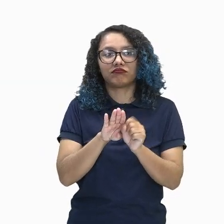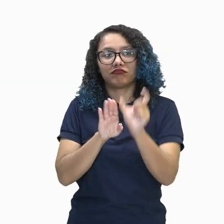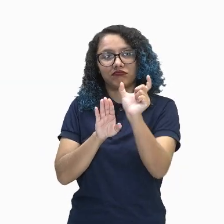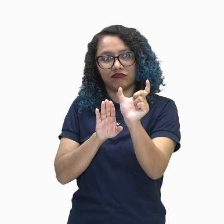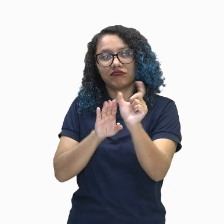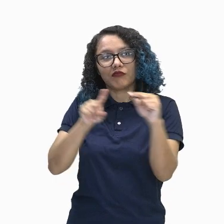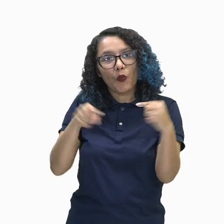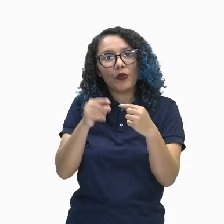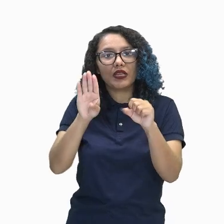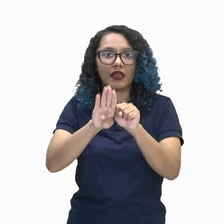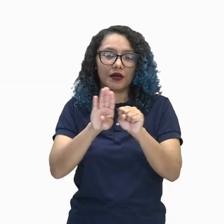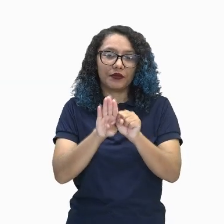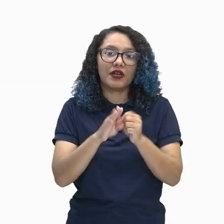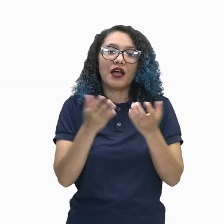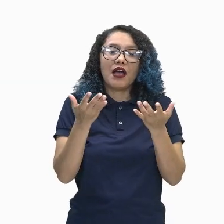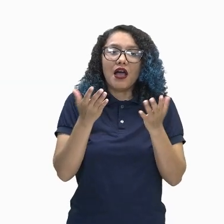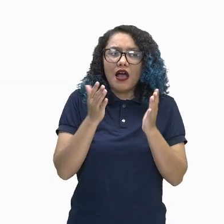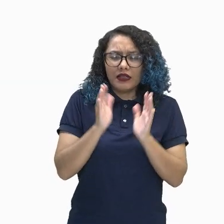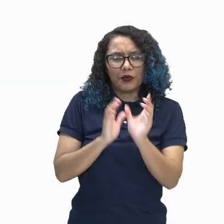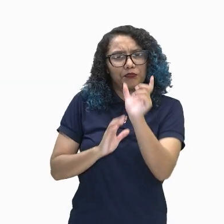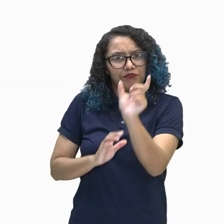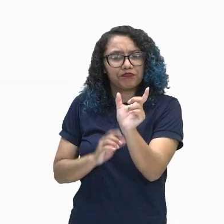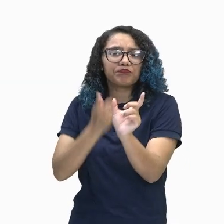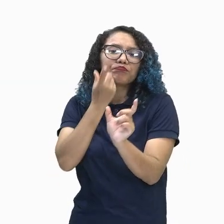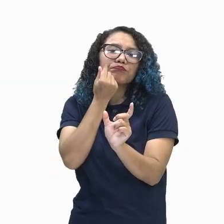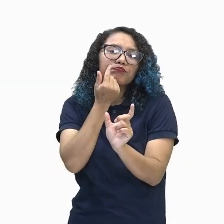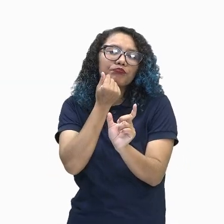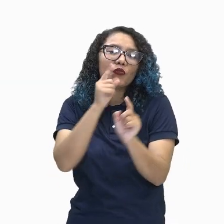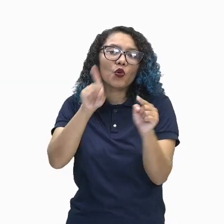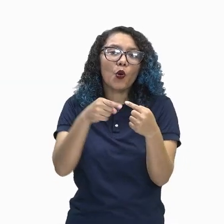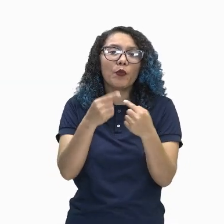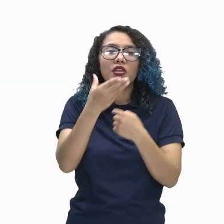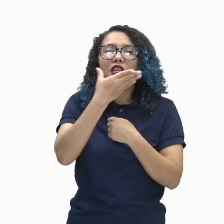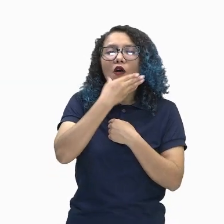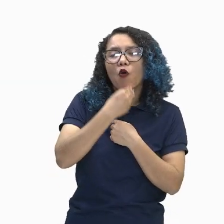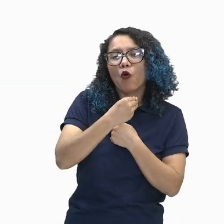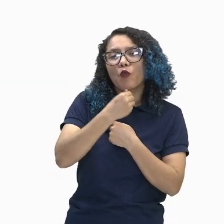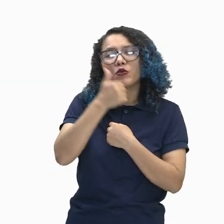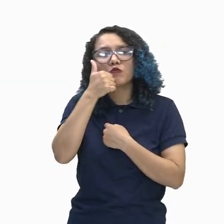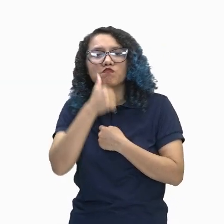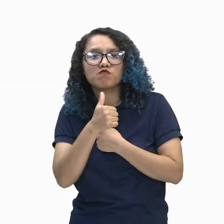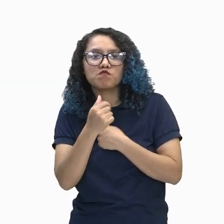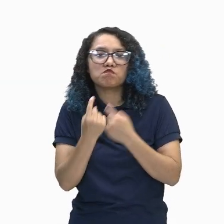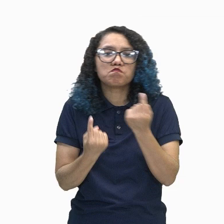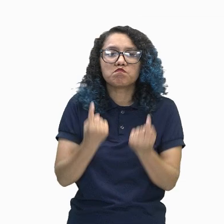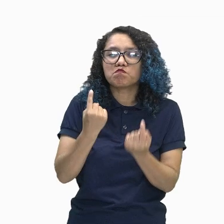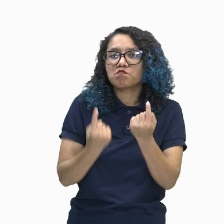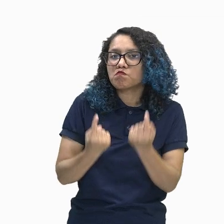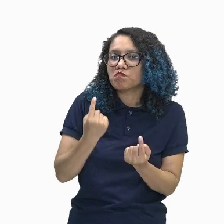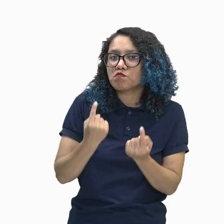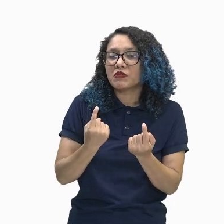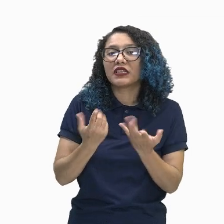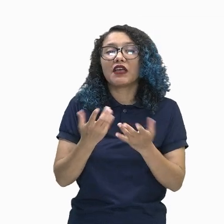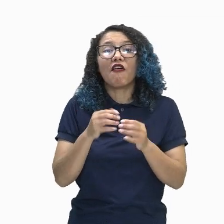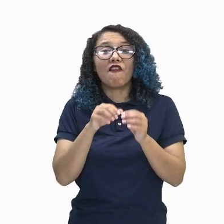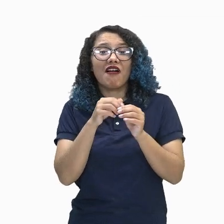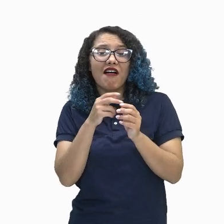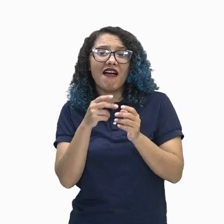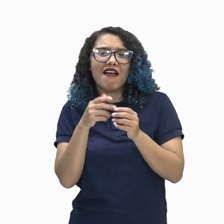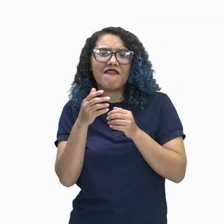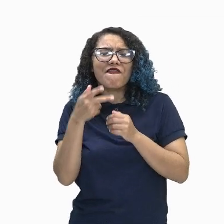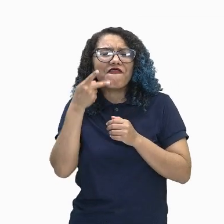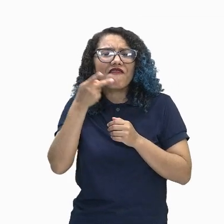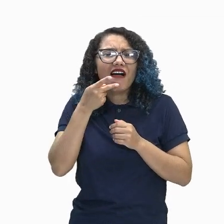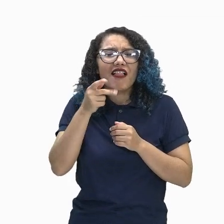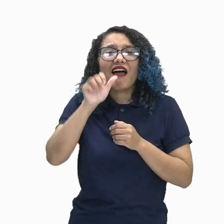Agora, lápis. Essa palavra está no gênero masculino ou feminino? Nós falamos o lápis ou a